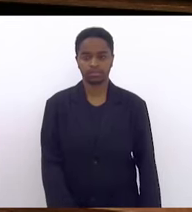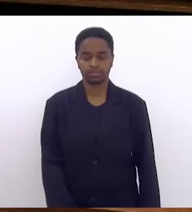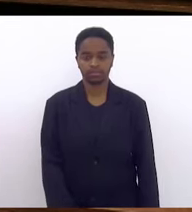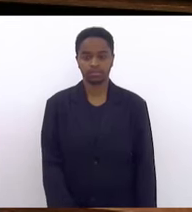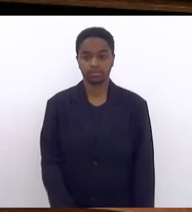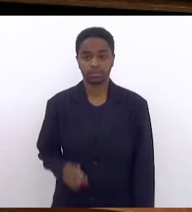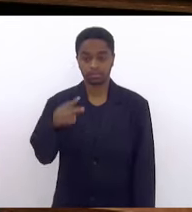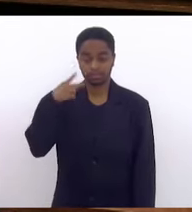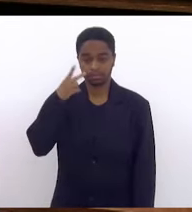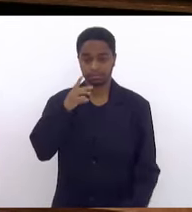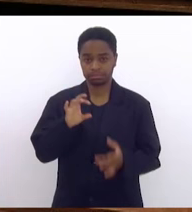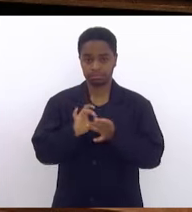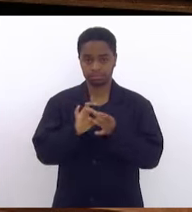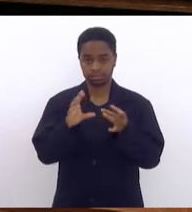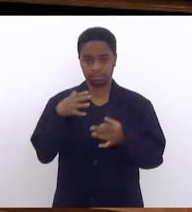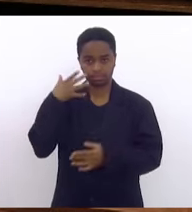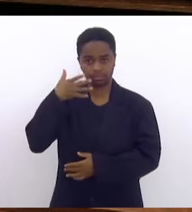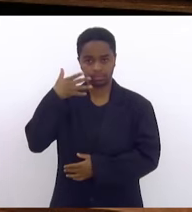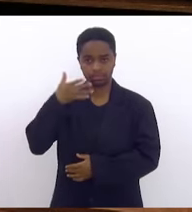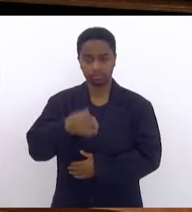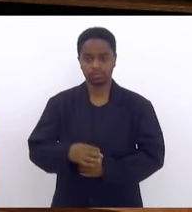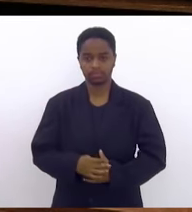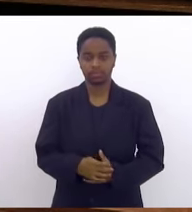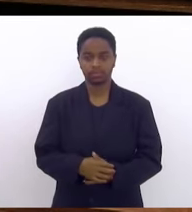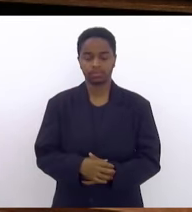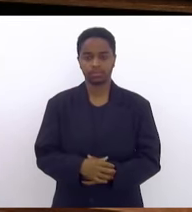Vereador Maí, fica à vontade, por favor.